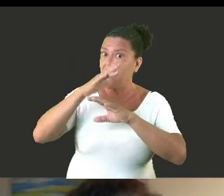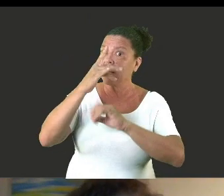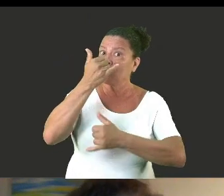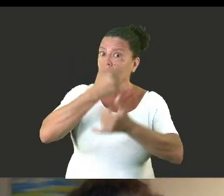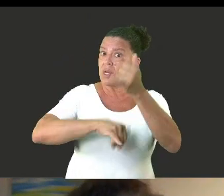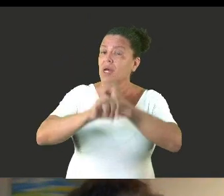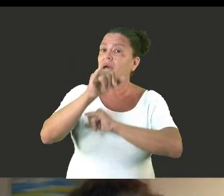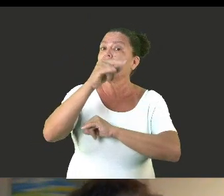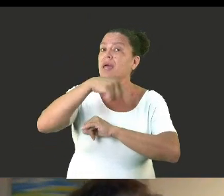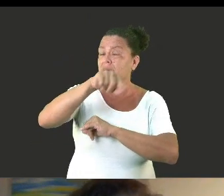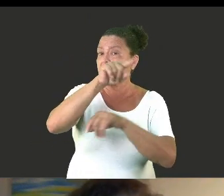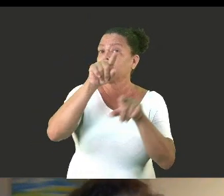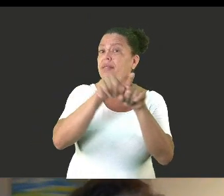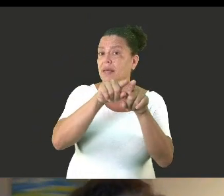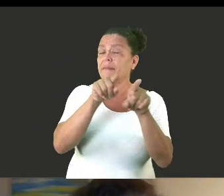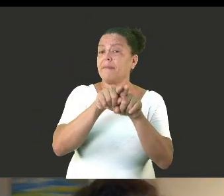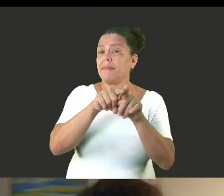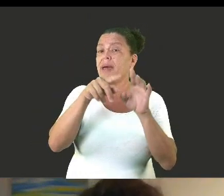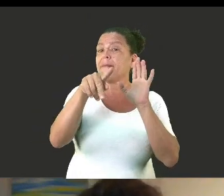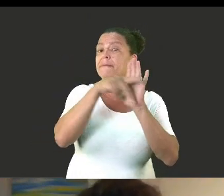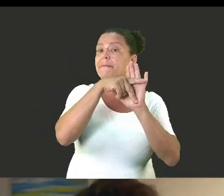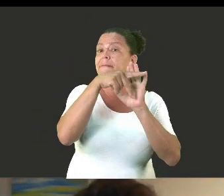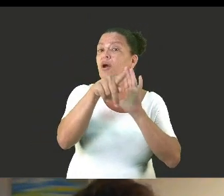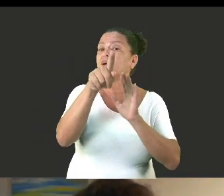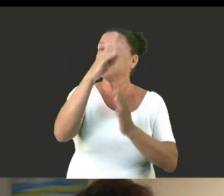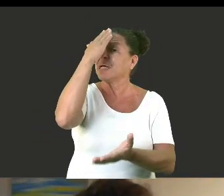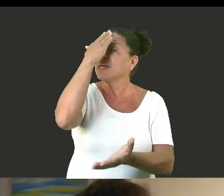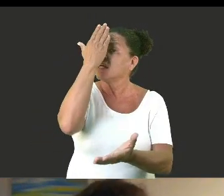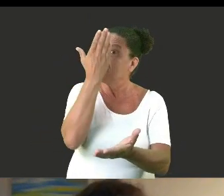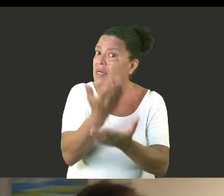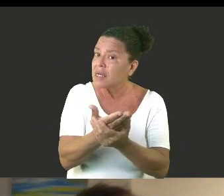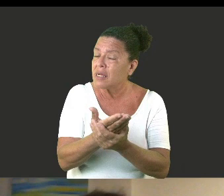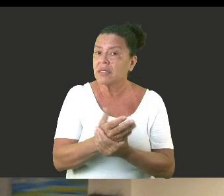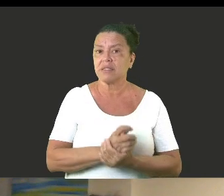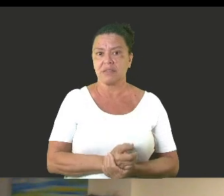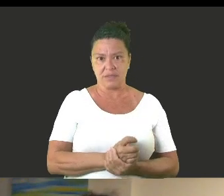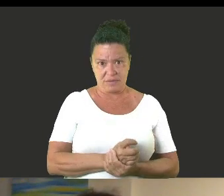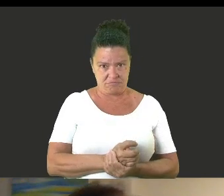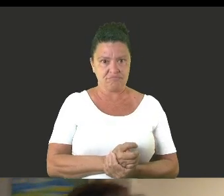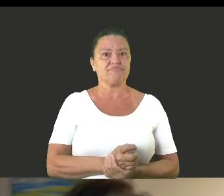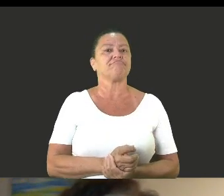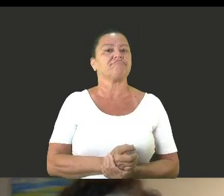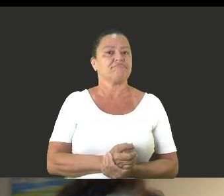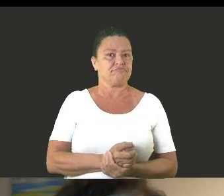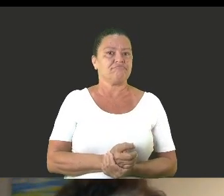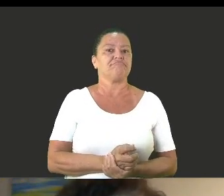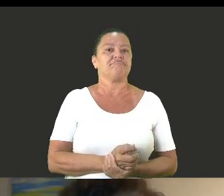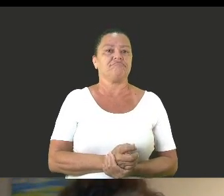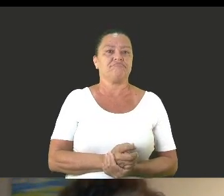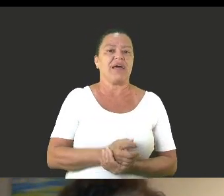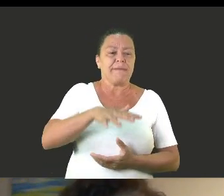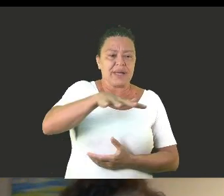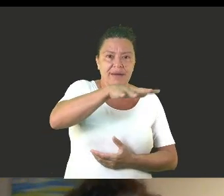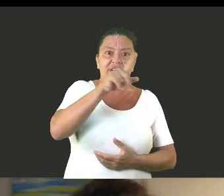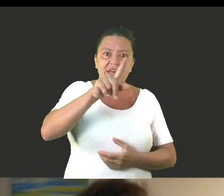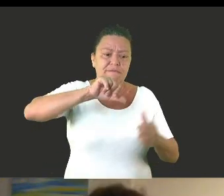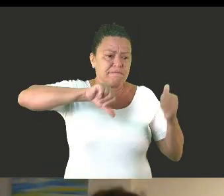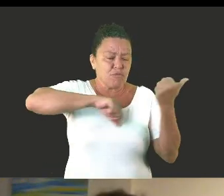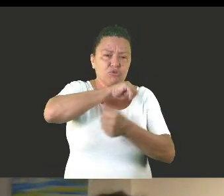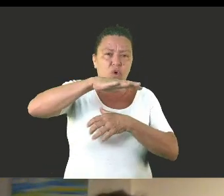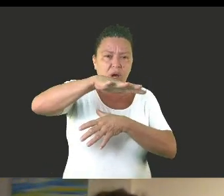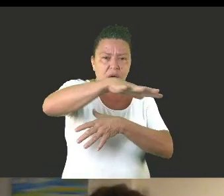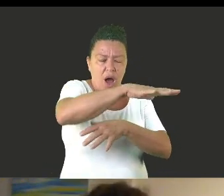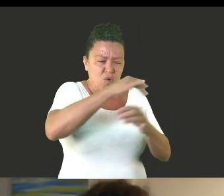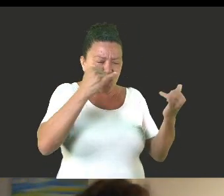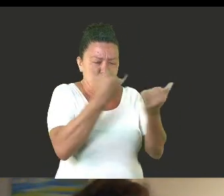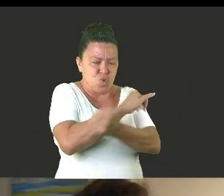Bruce Lipton ainda comenta que as próprias crenças, elas se tornam um campo de energia. Essa ideia